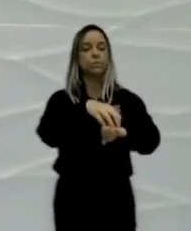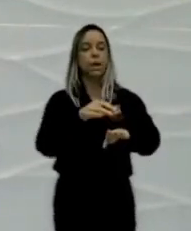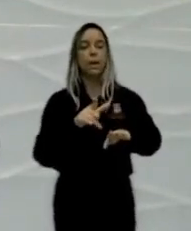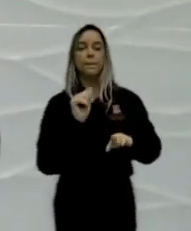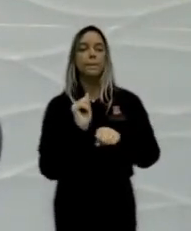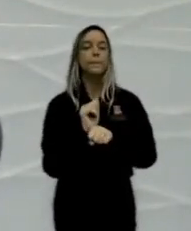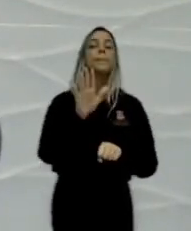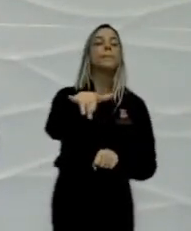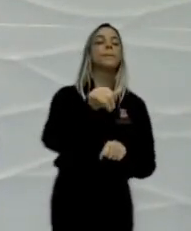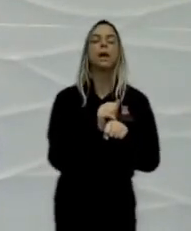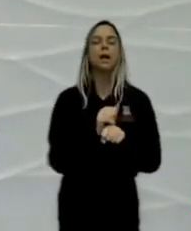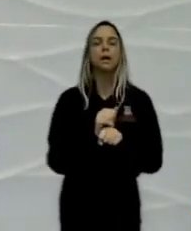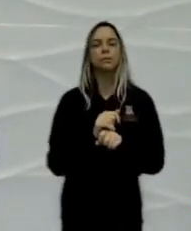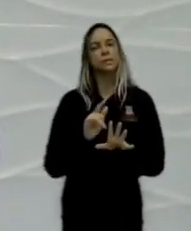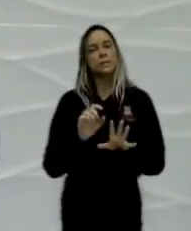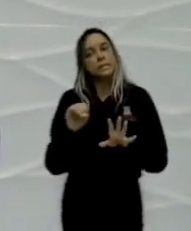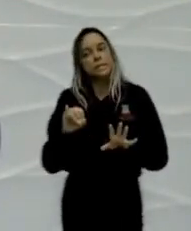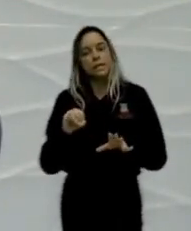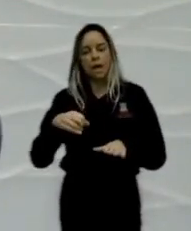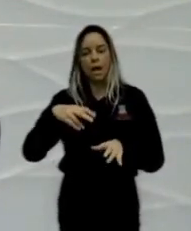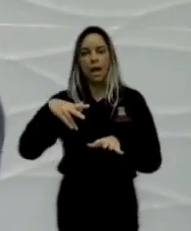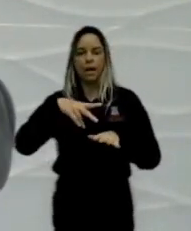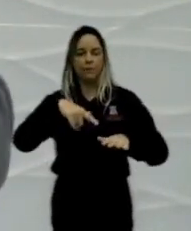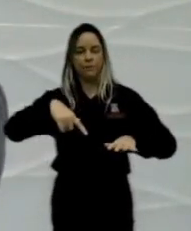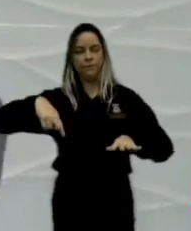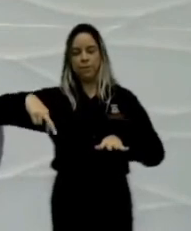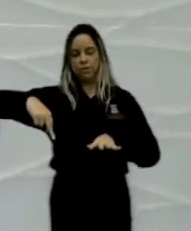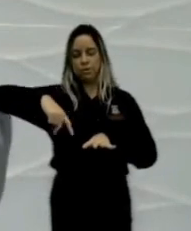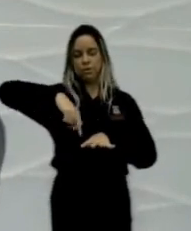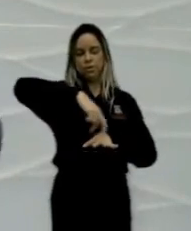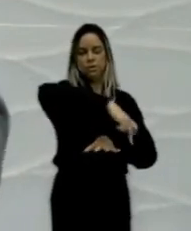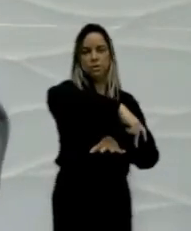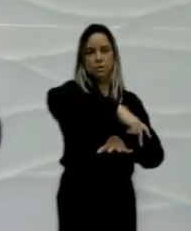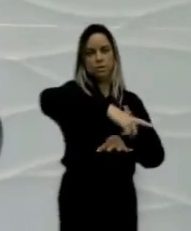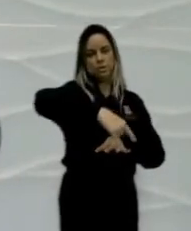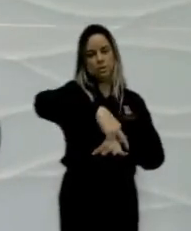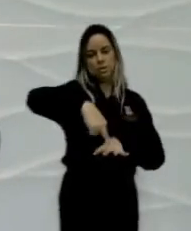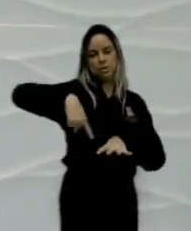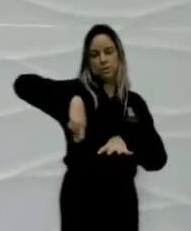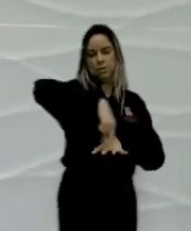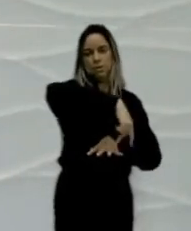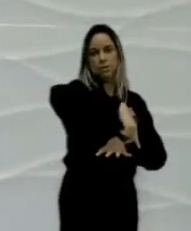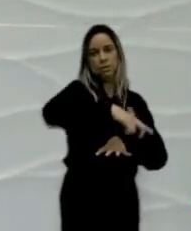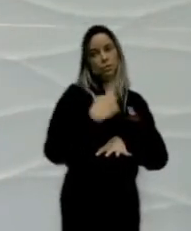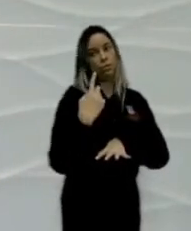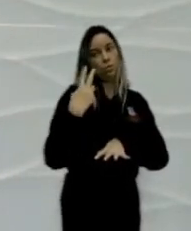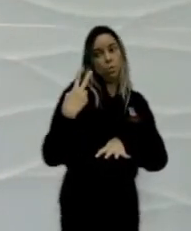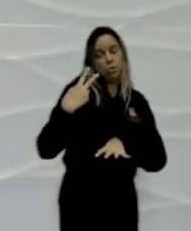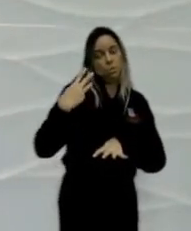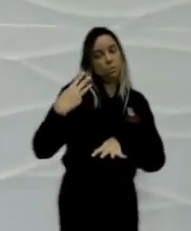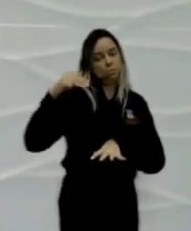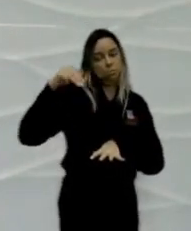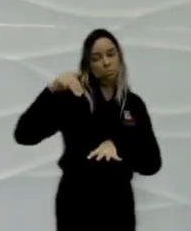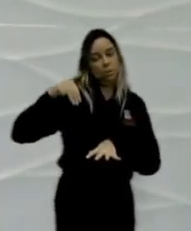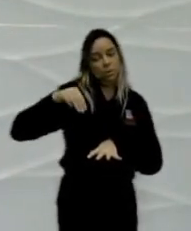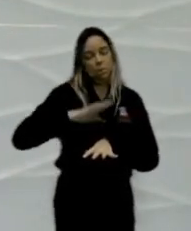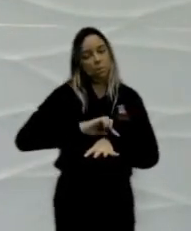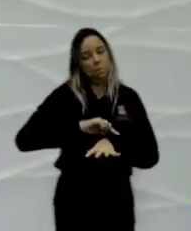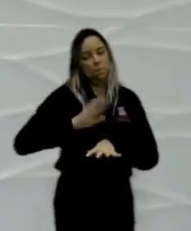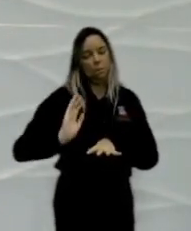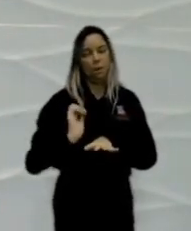faixa. Se ele parar lá 1 minuto, 2, beleza, não vai ser autuado. Mas se ele demorar, ele vai ser